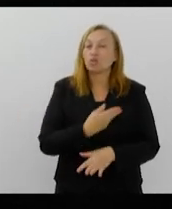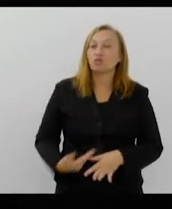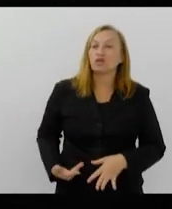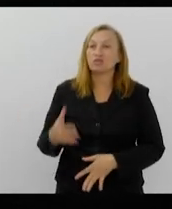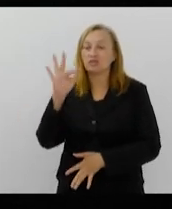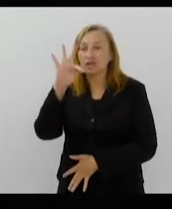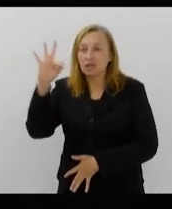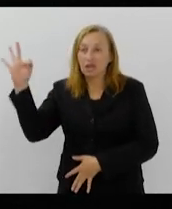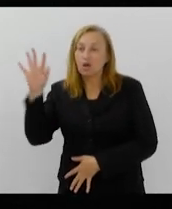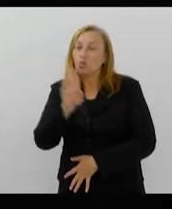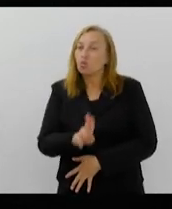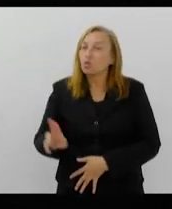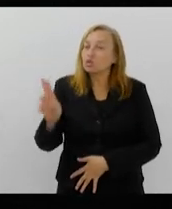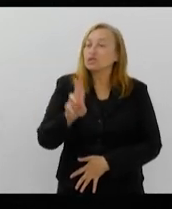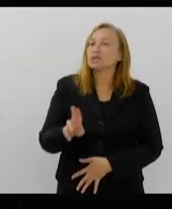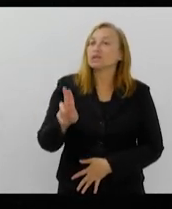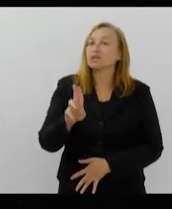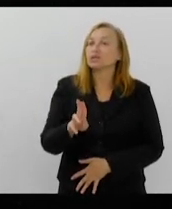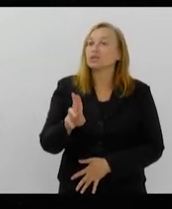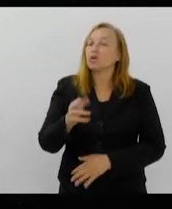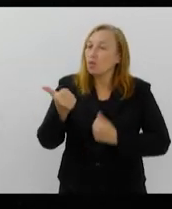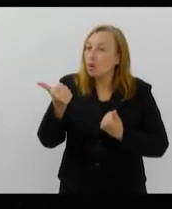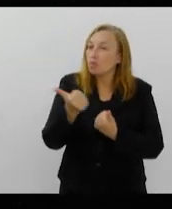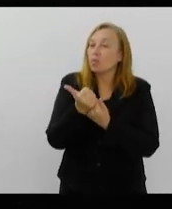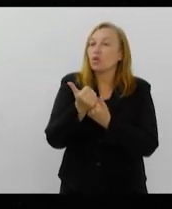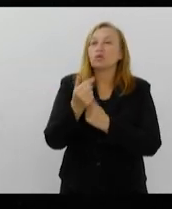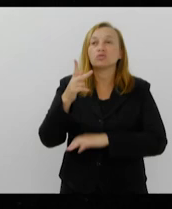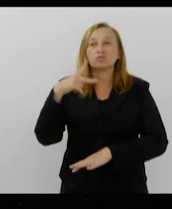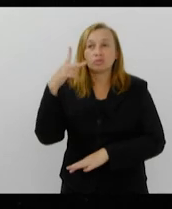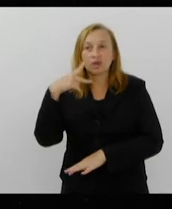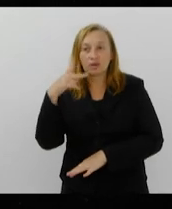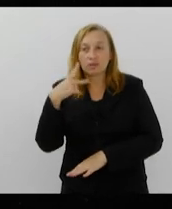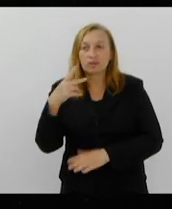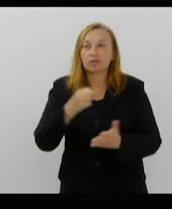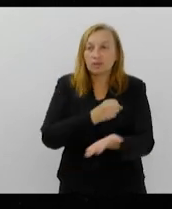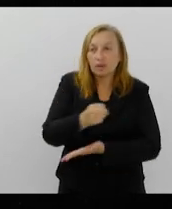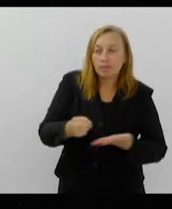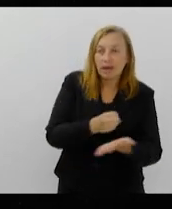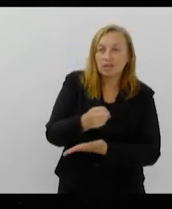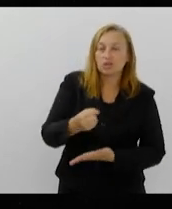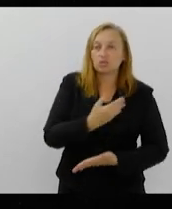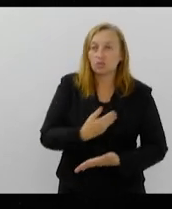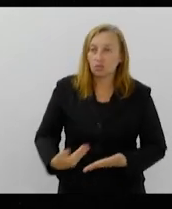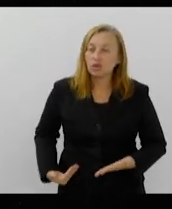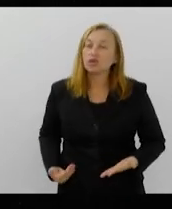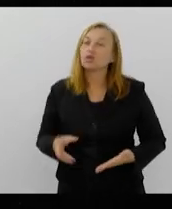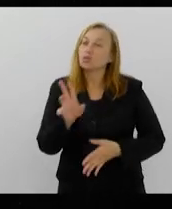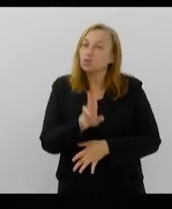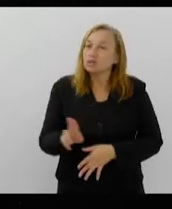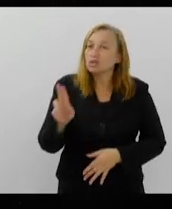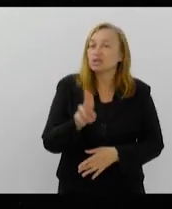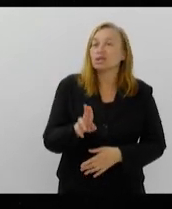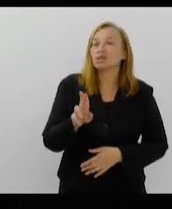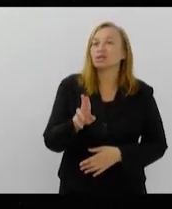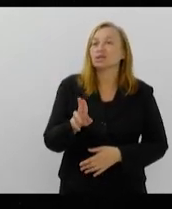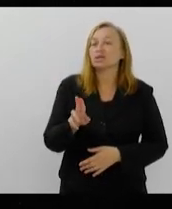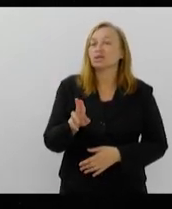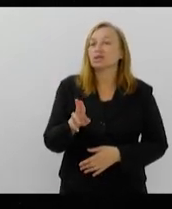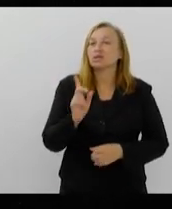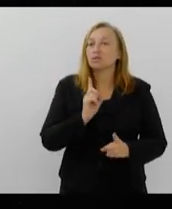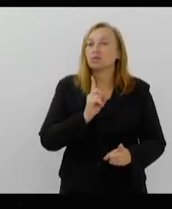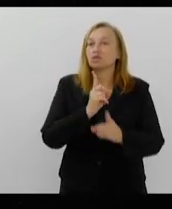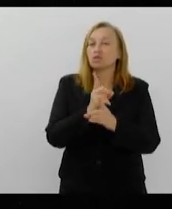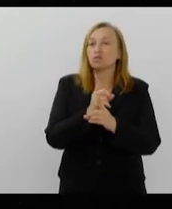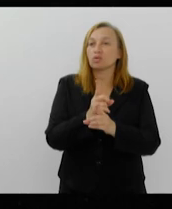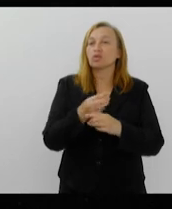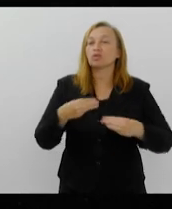federal, utilizando aí, né, o apoio dos parlamentares da base do governo, utilizando aí os encontros com